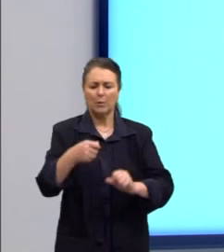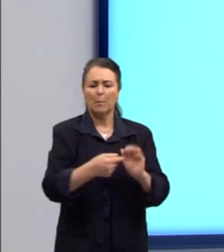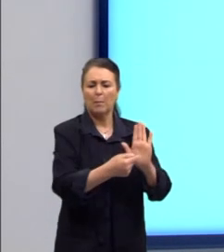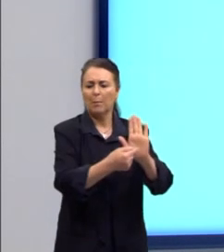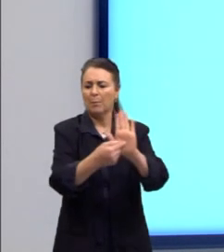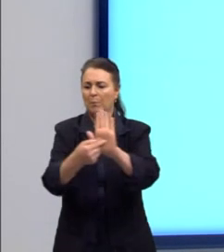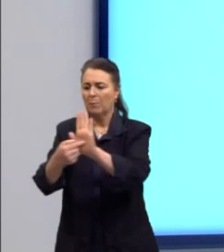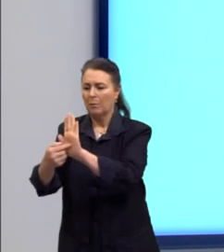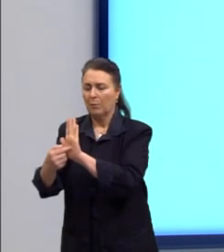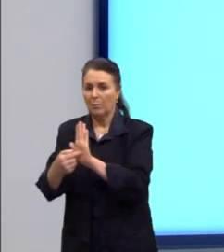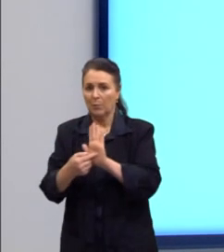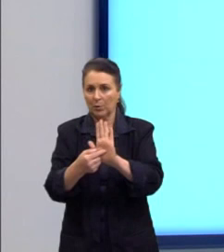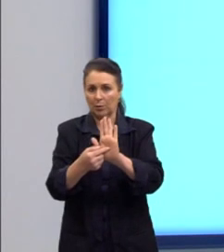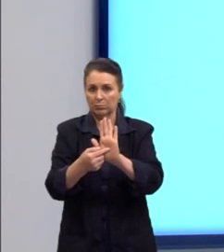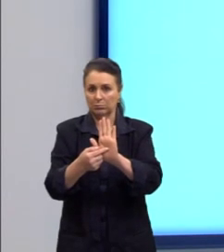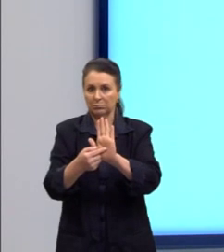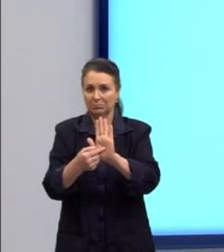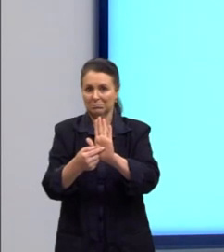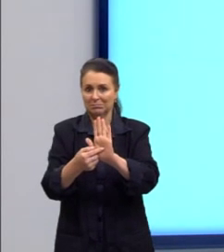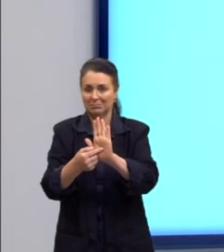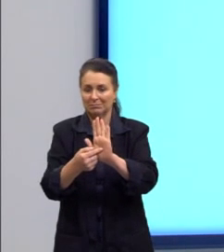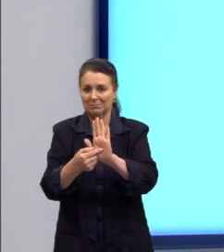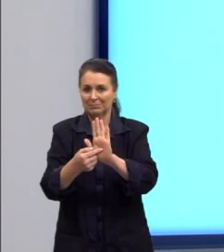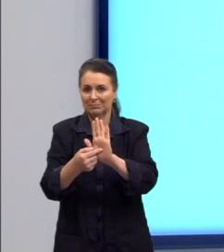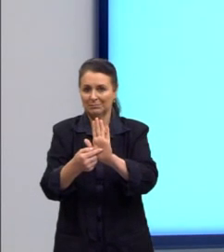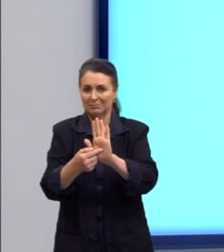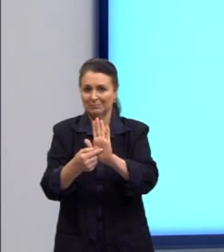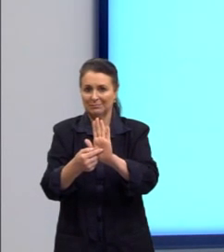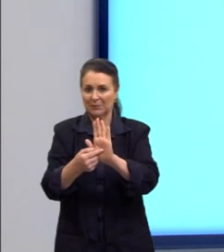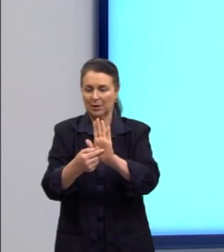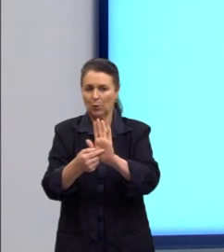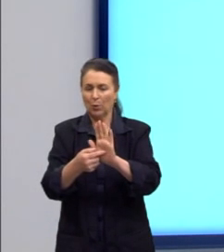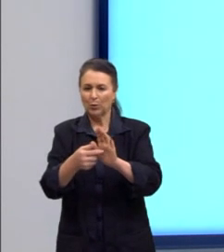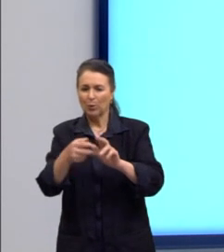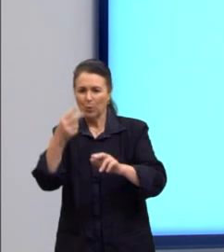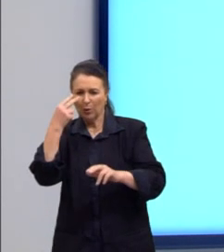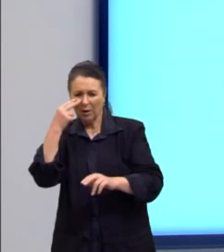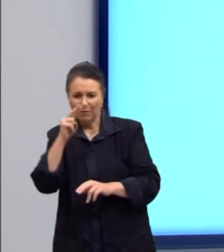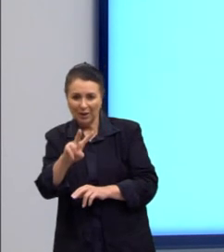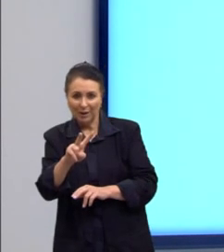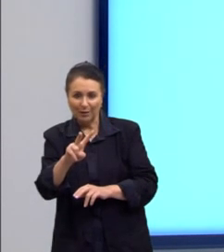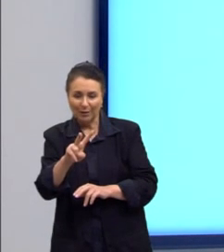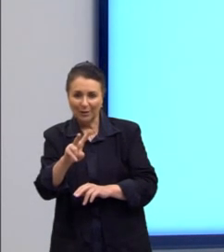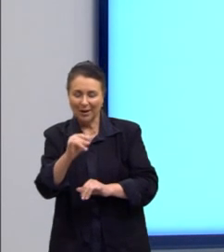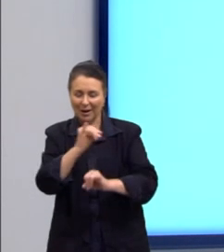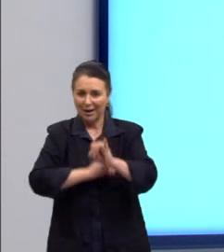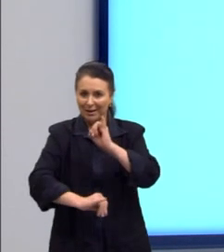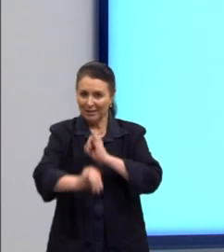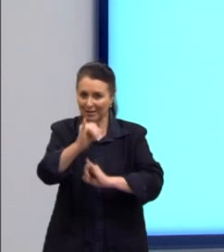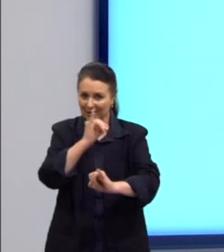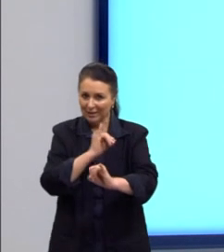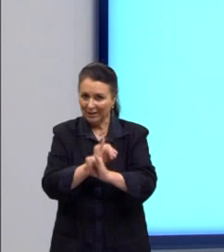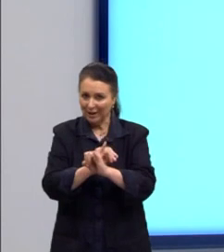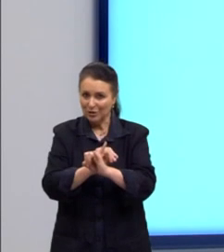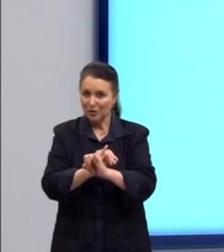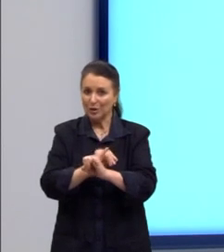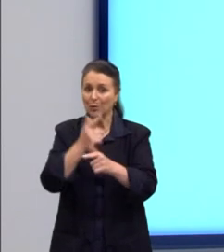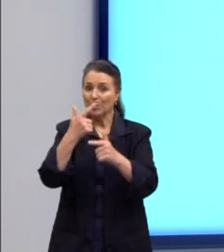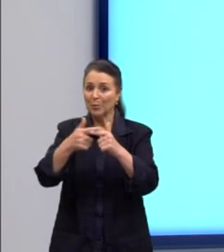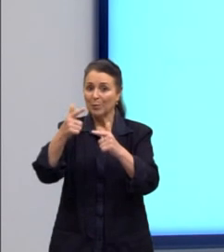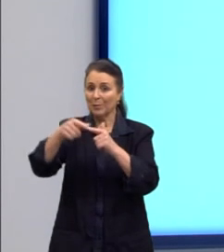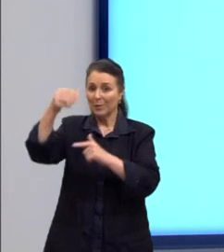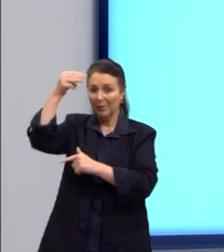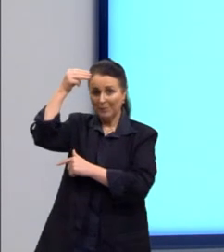em seu melhor ângulo fora dos holofotes a internet porém transtornos mentais